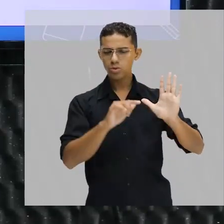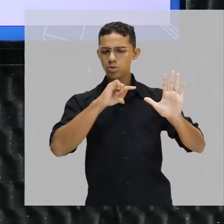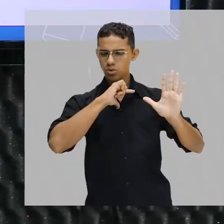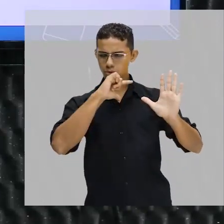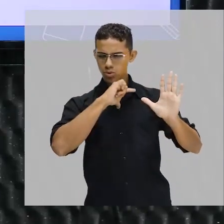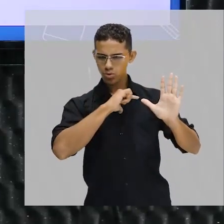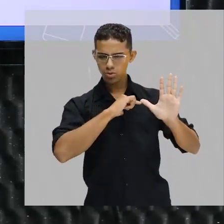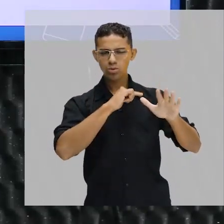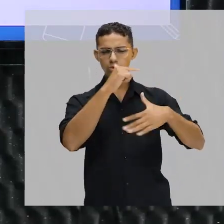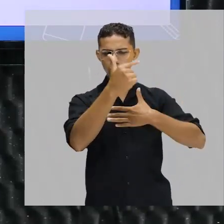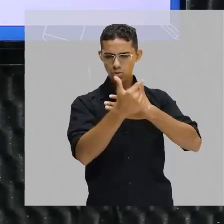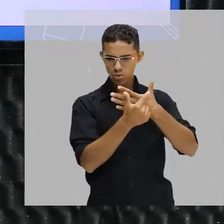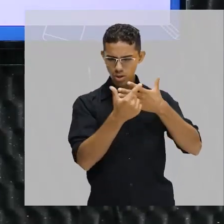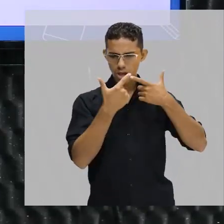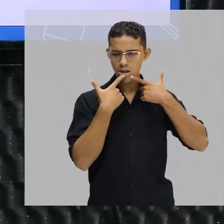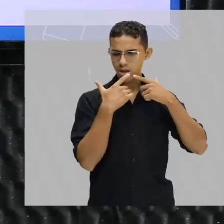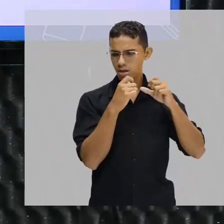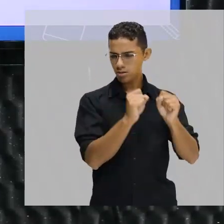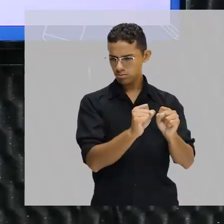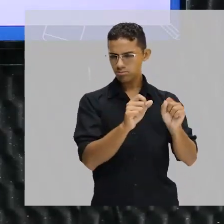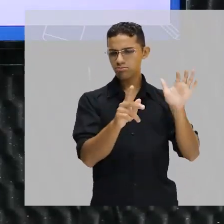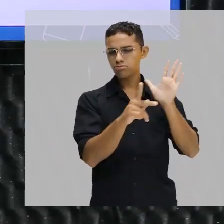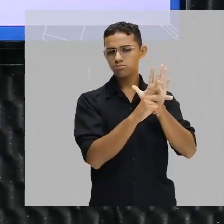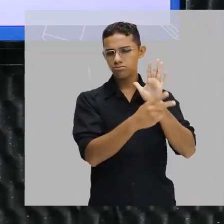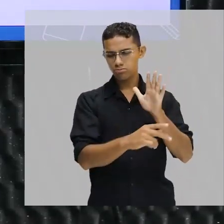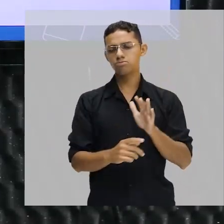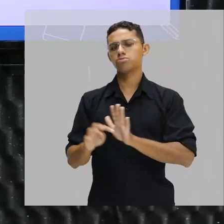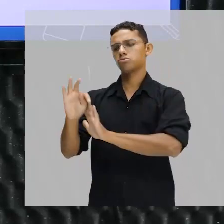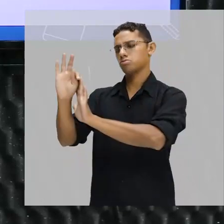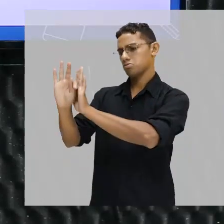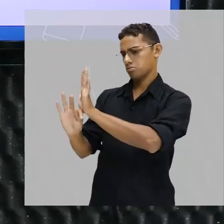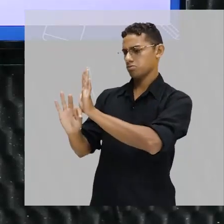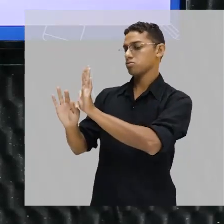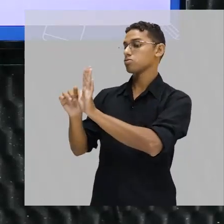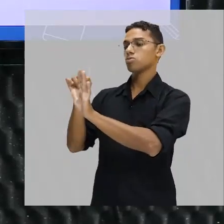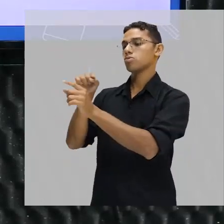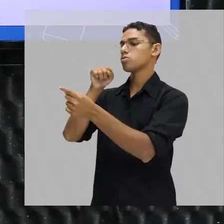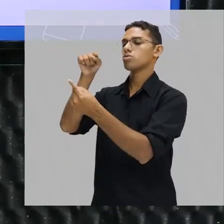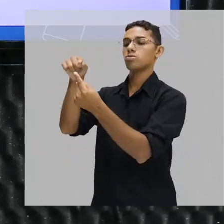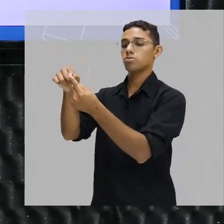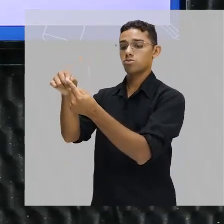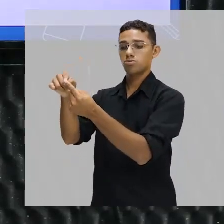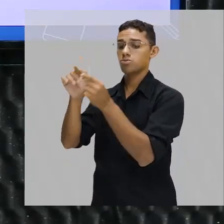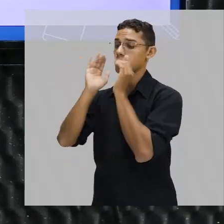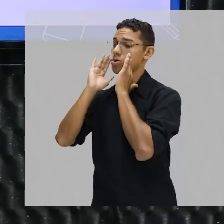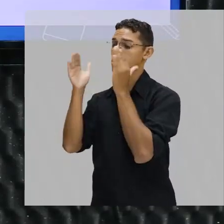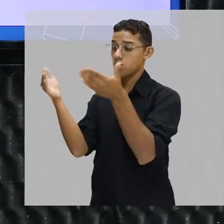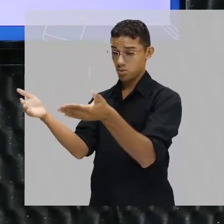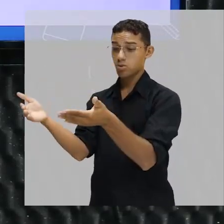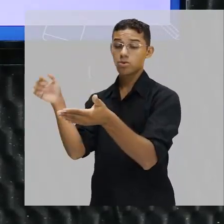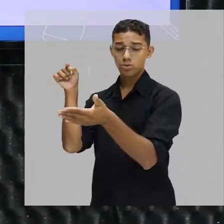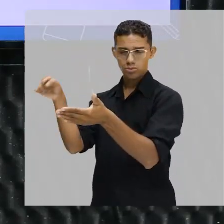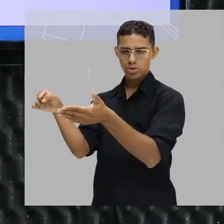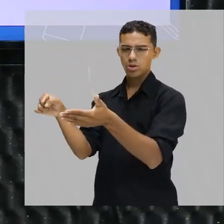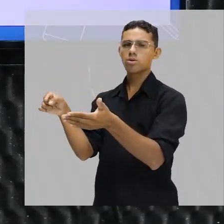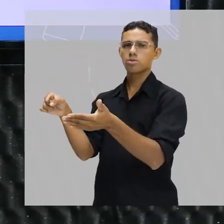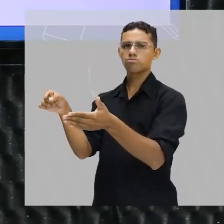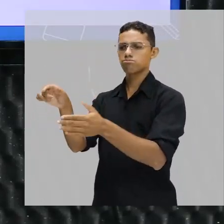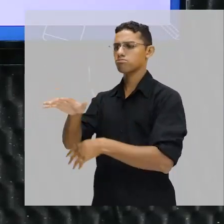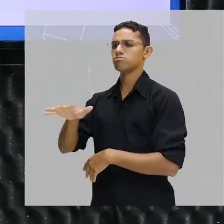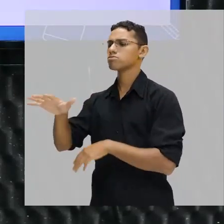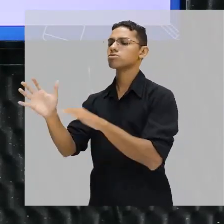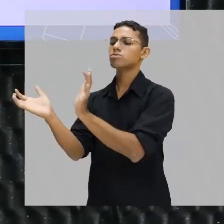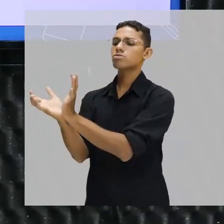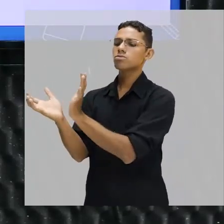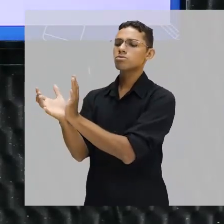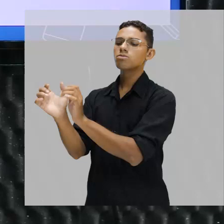as funções da linguagem. E todo texto possui uma finalidade. Quando eu escrevo um texto, eu tenho uma finalidade. Para